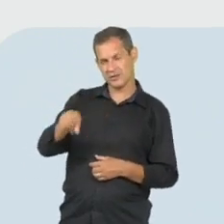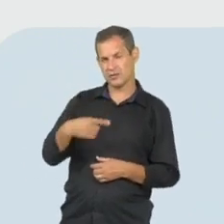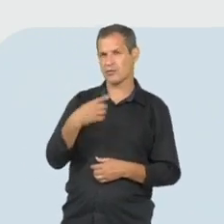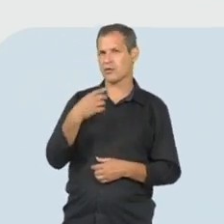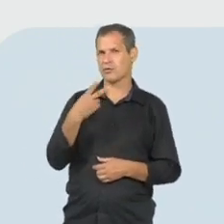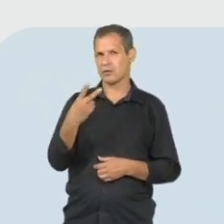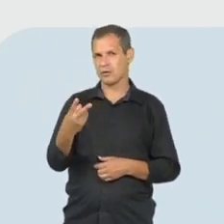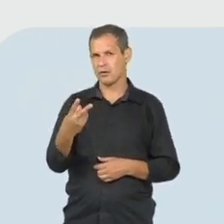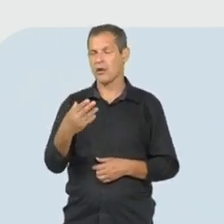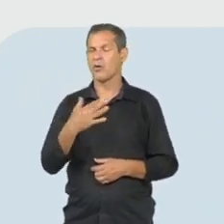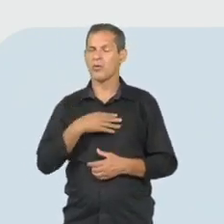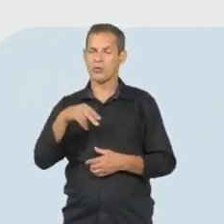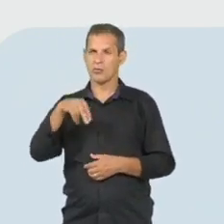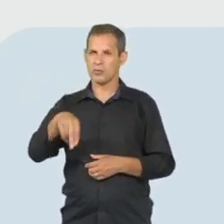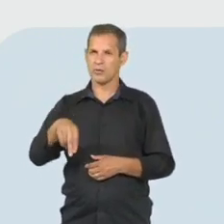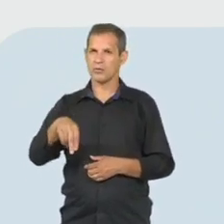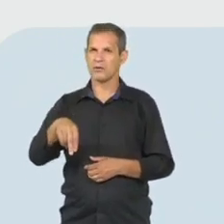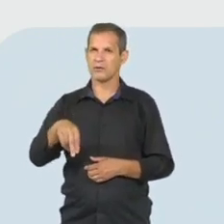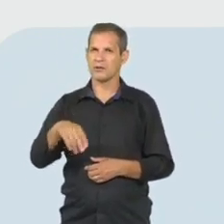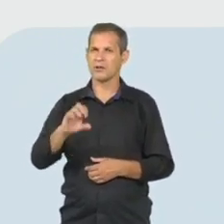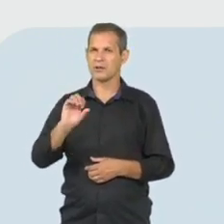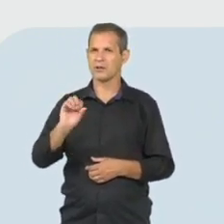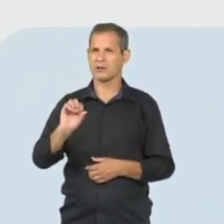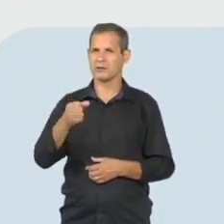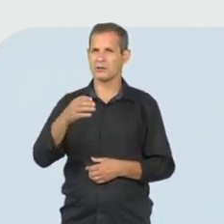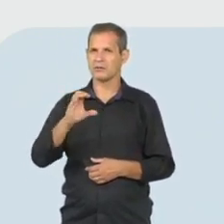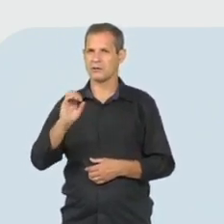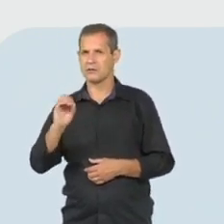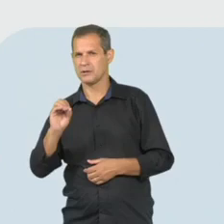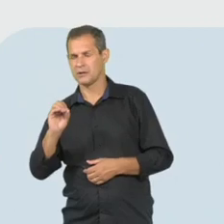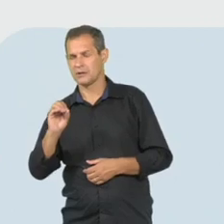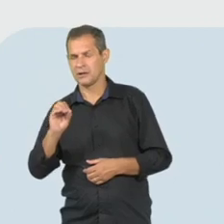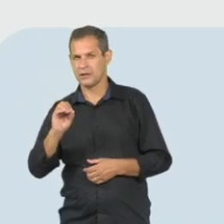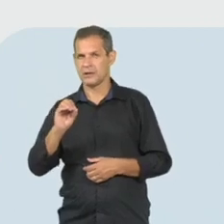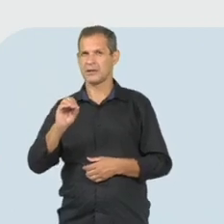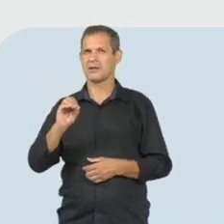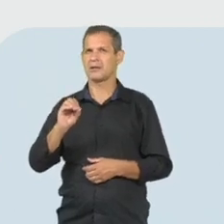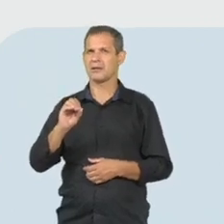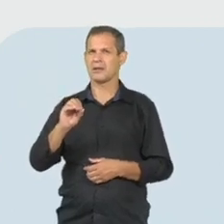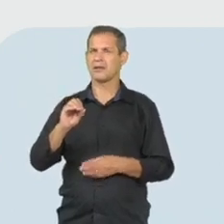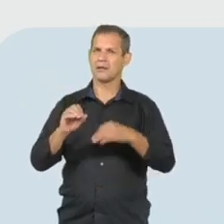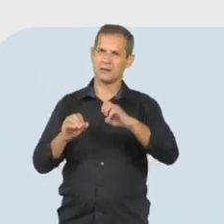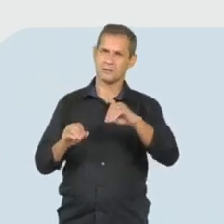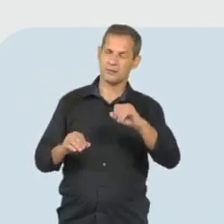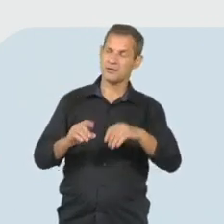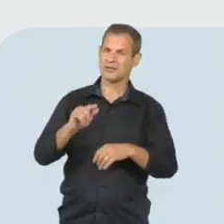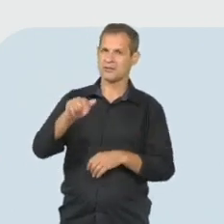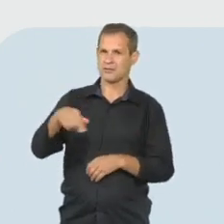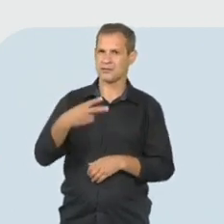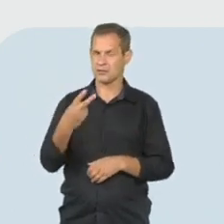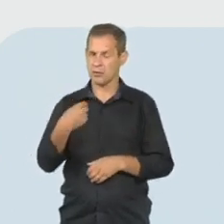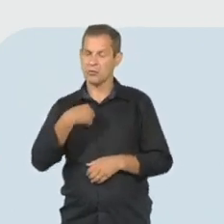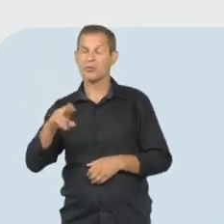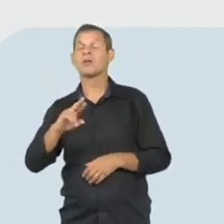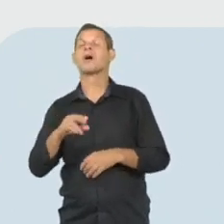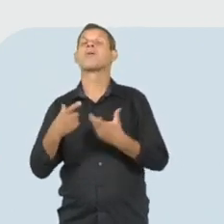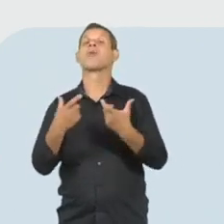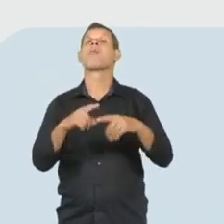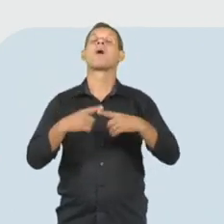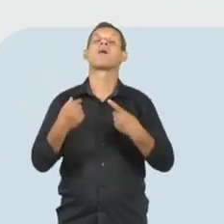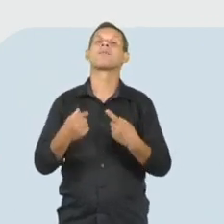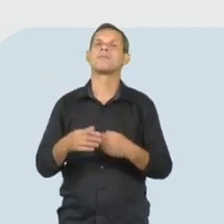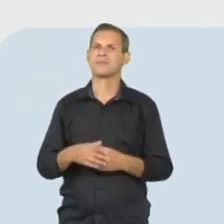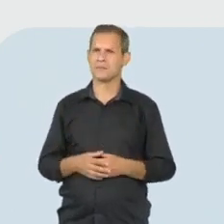7,2. Então, meu N aqui vai ser 80 da média e 7,2. Aonde é que eu vou usar isso? Então, olha, vamos colocar